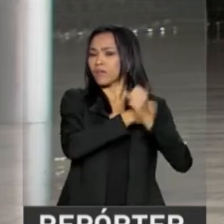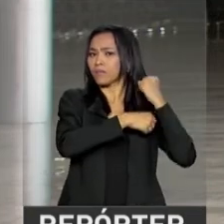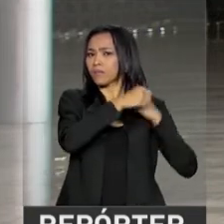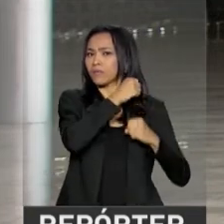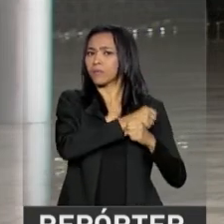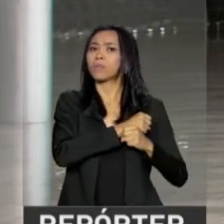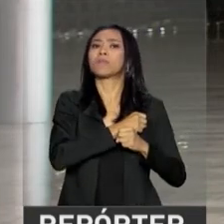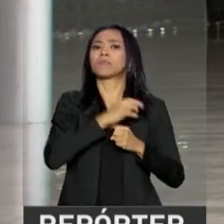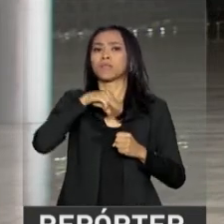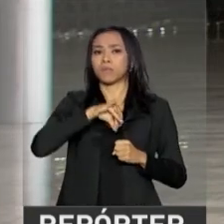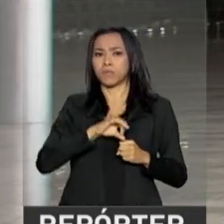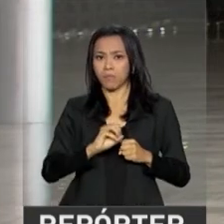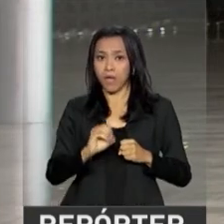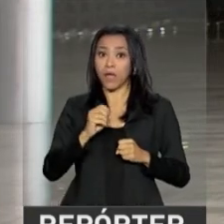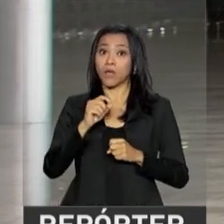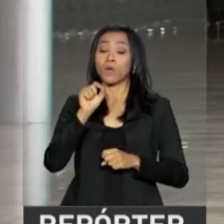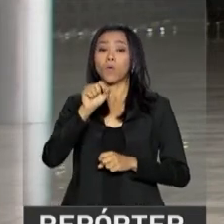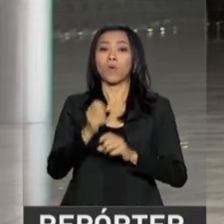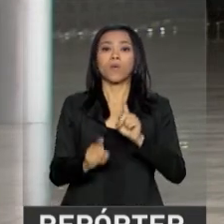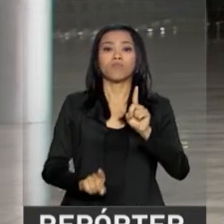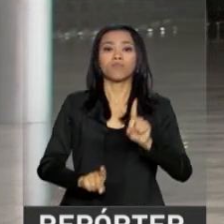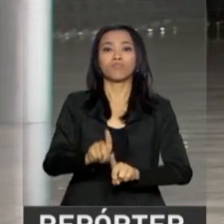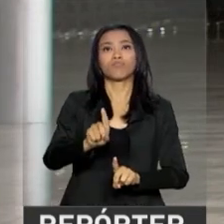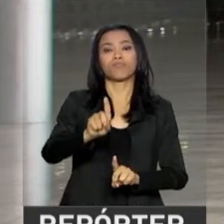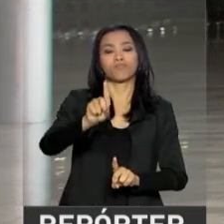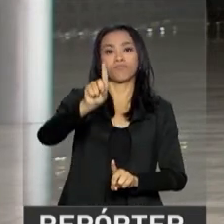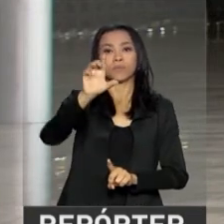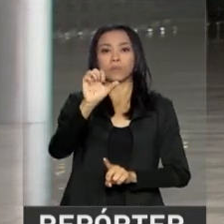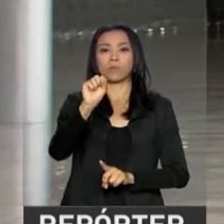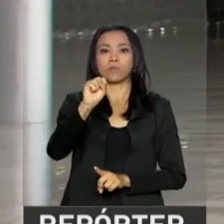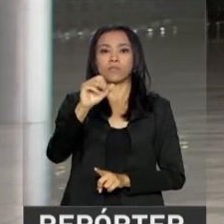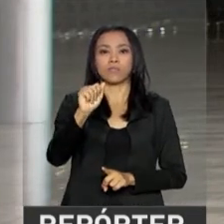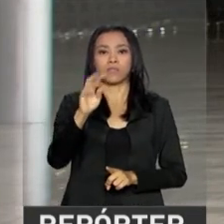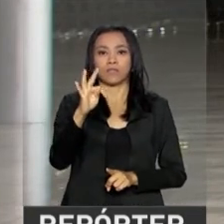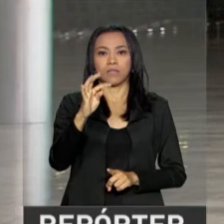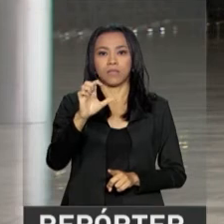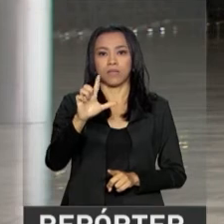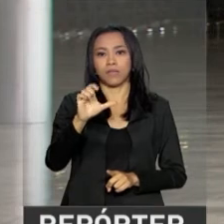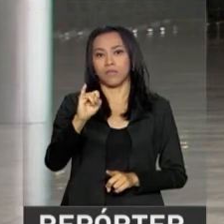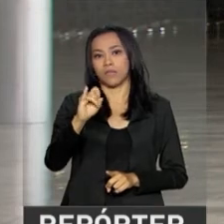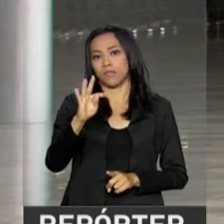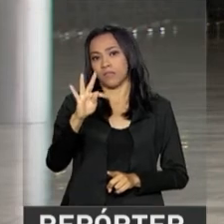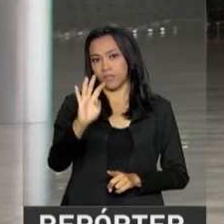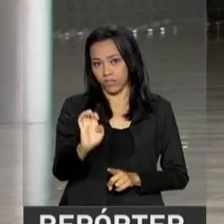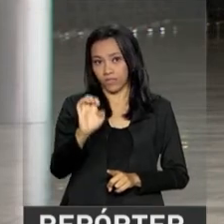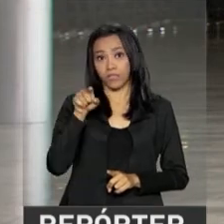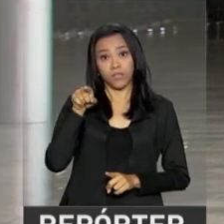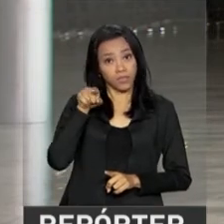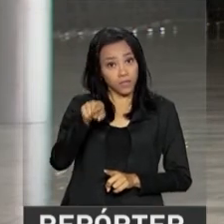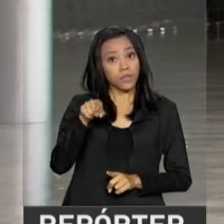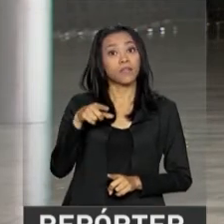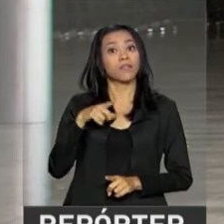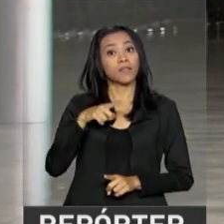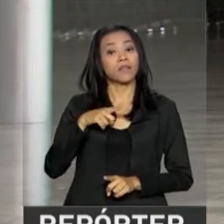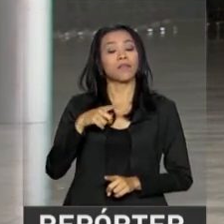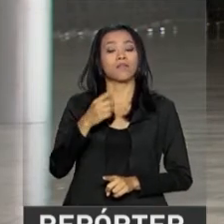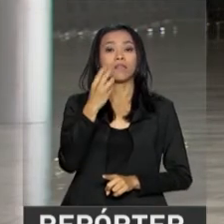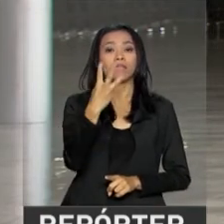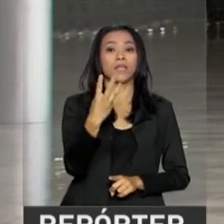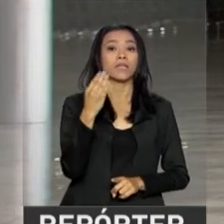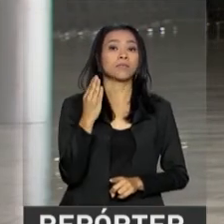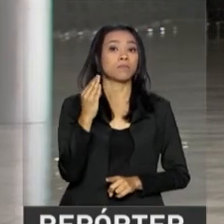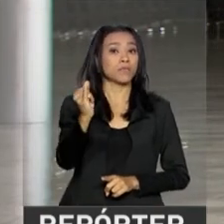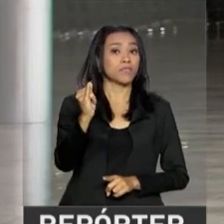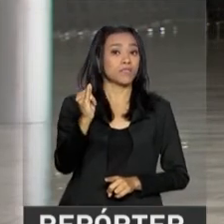do satélite geoestacionário de defesa e comunicações estratégicas que recebeu 3 bilhões de reais